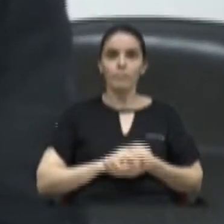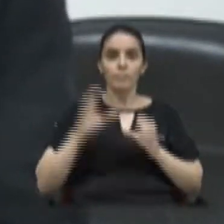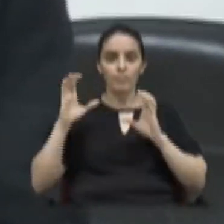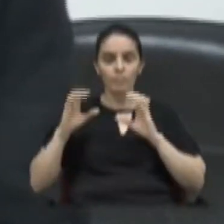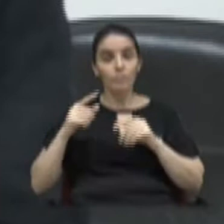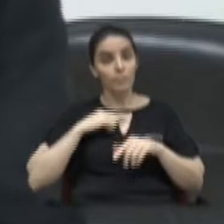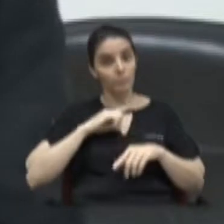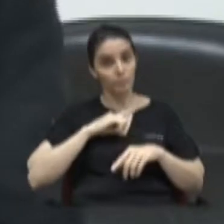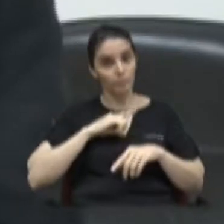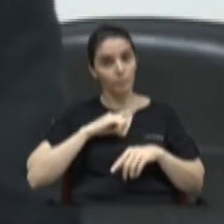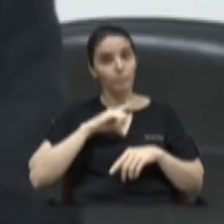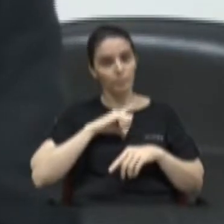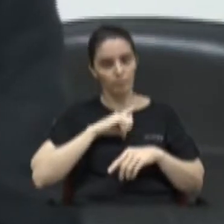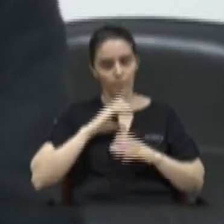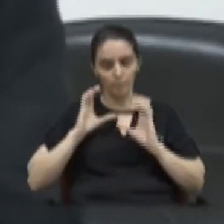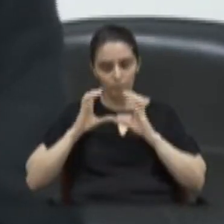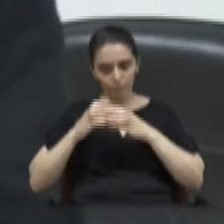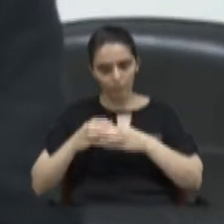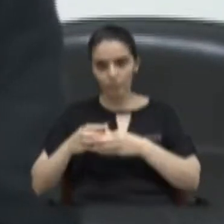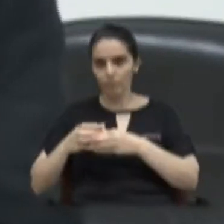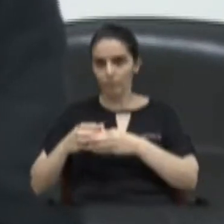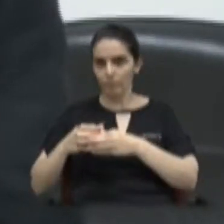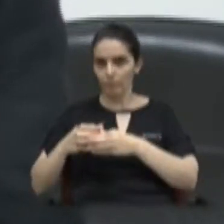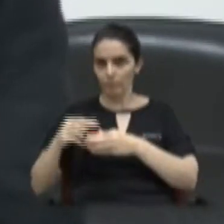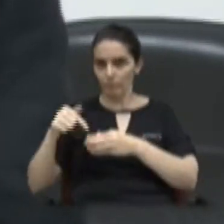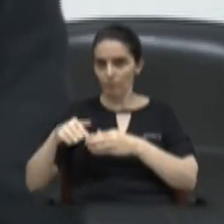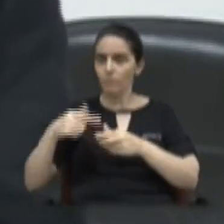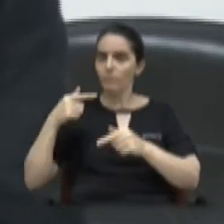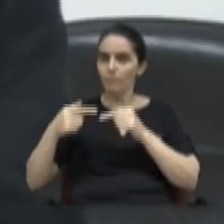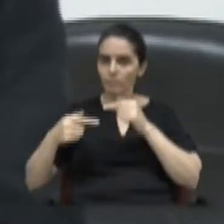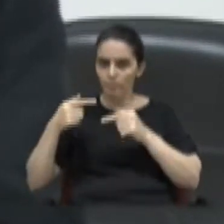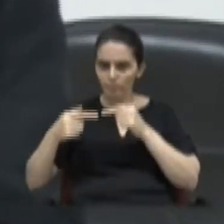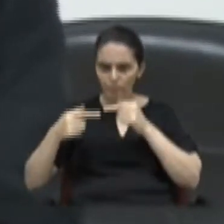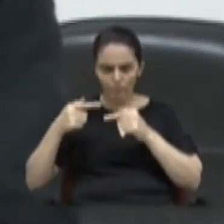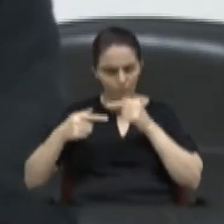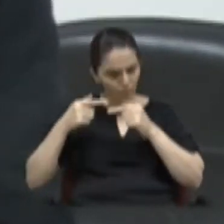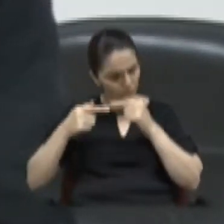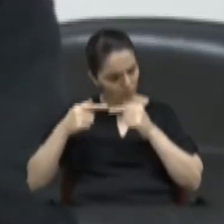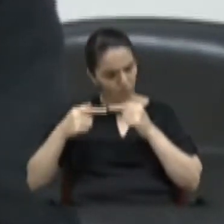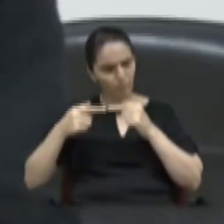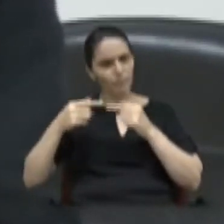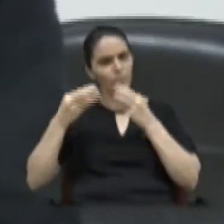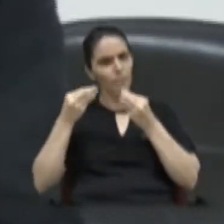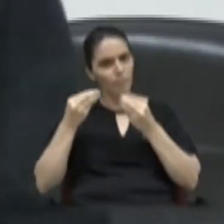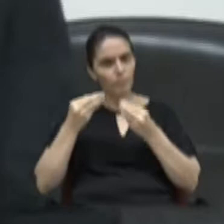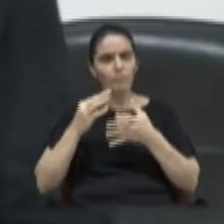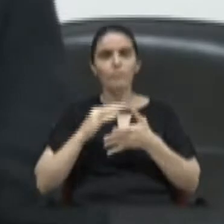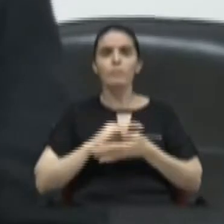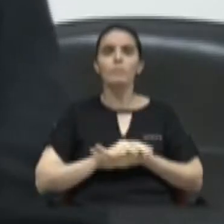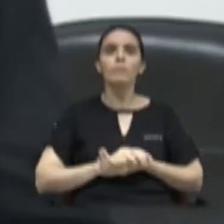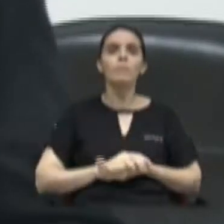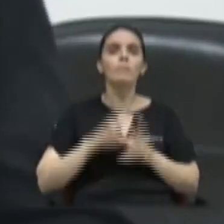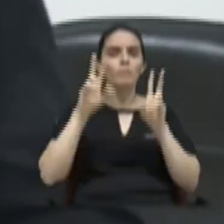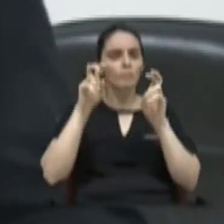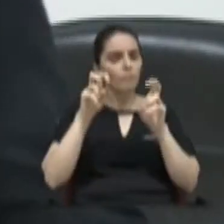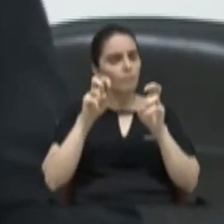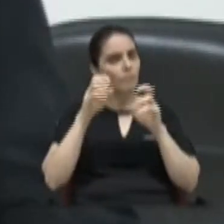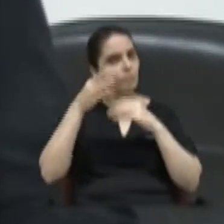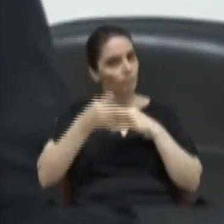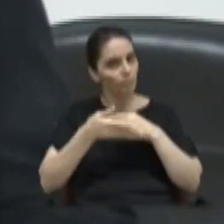comissão nesta casa que discutirá incansavelmente este assunto.